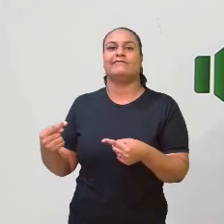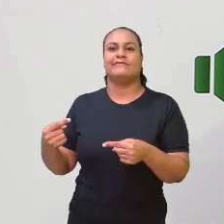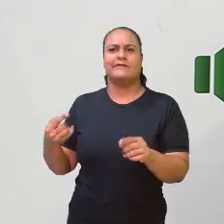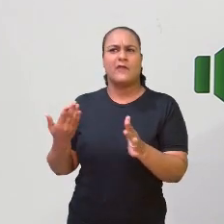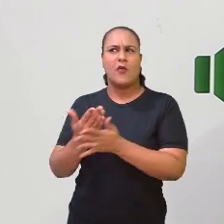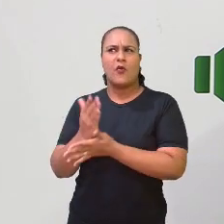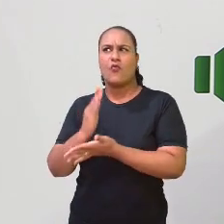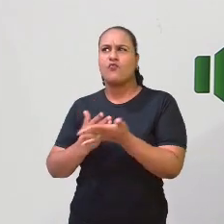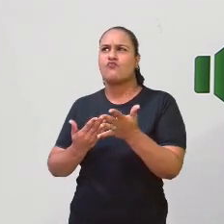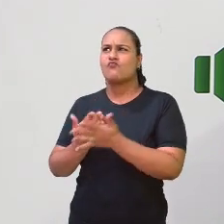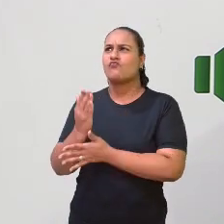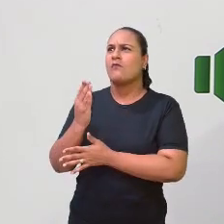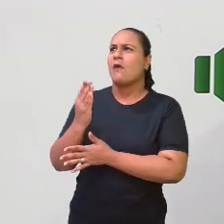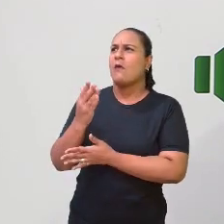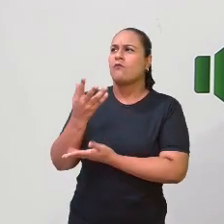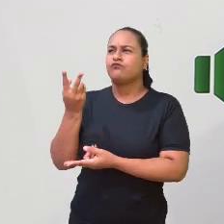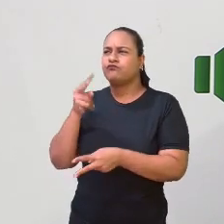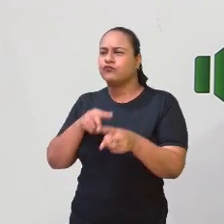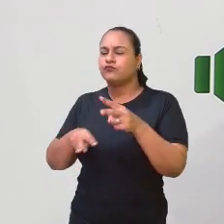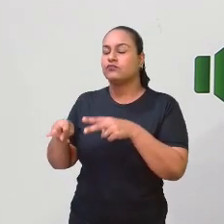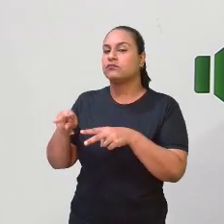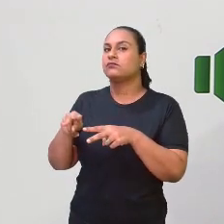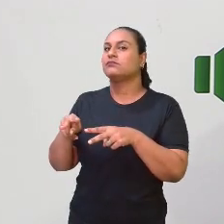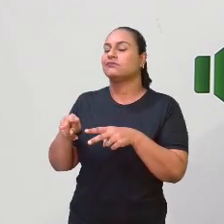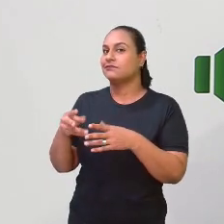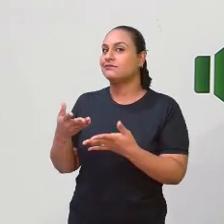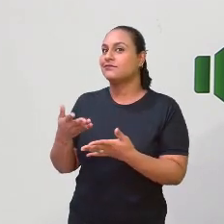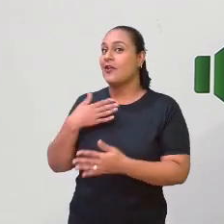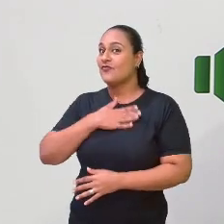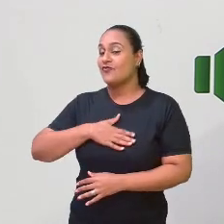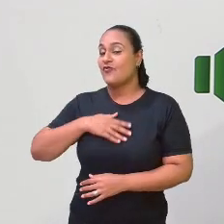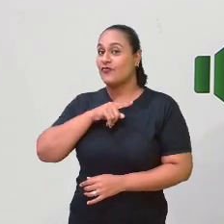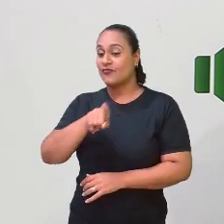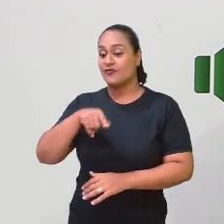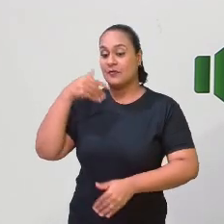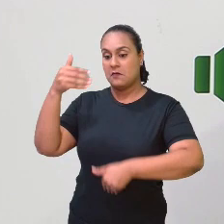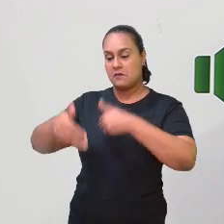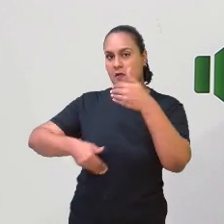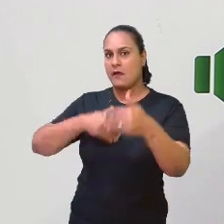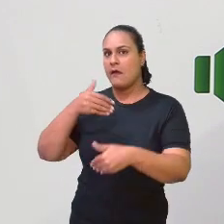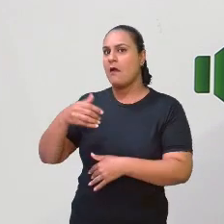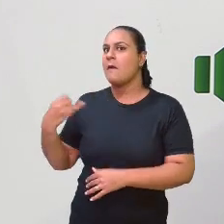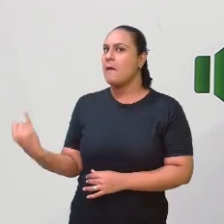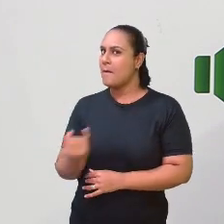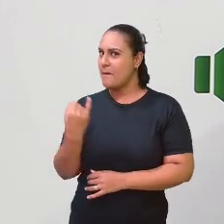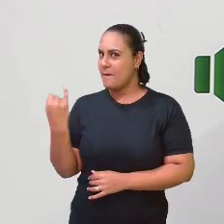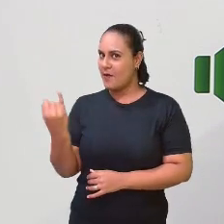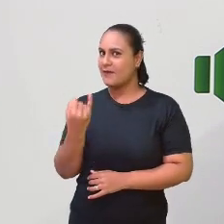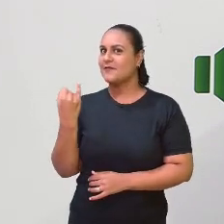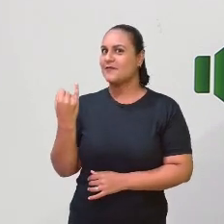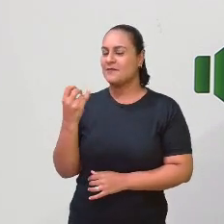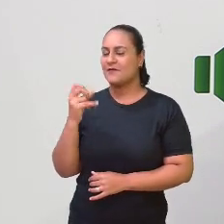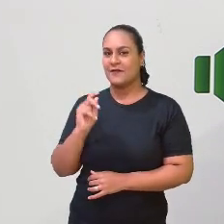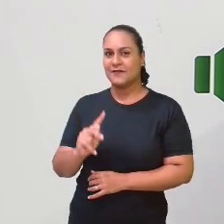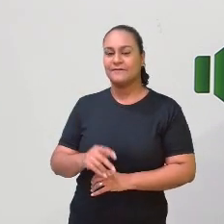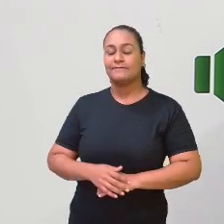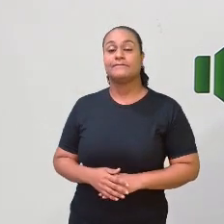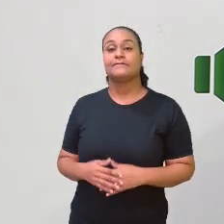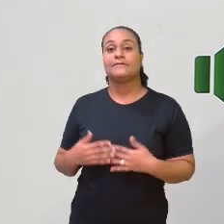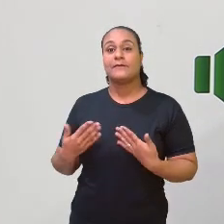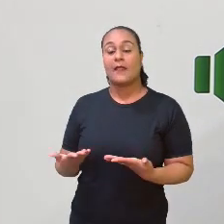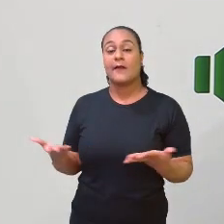alguma observação. A gente gosta muito quando vocês participam, porque é muito importante para o nosso trabalho, tá?